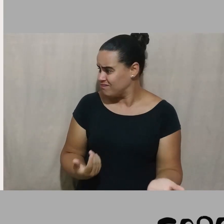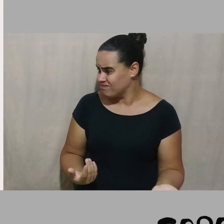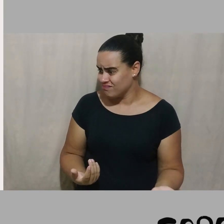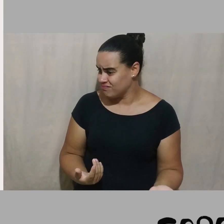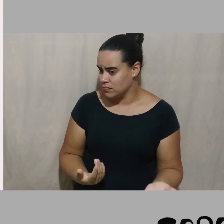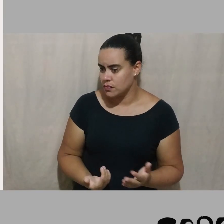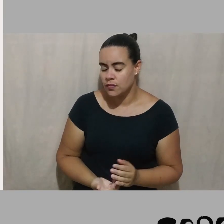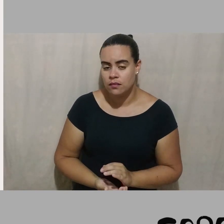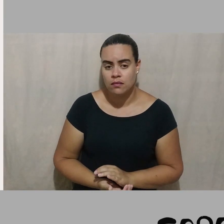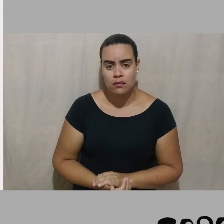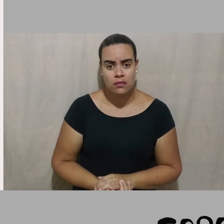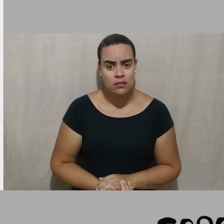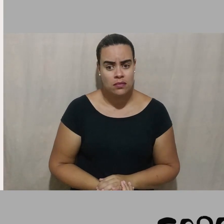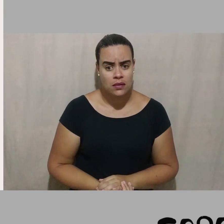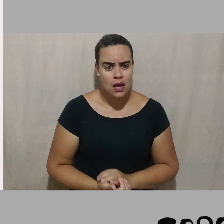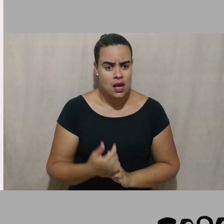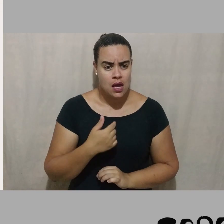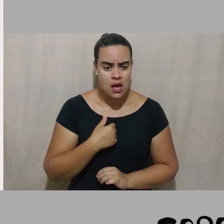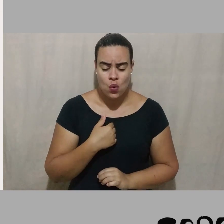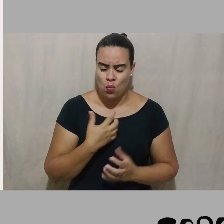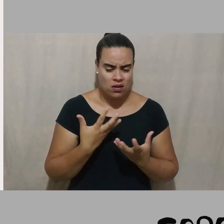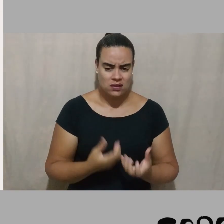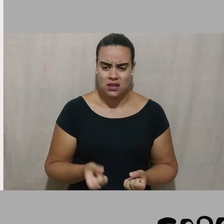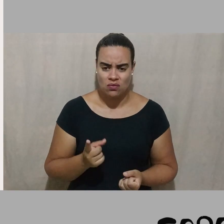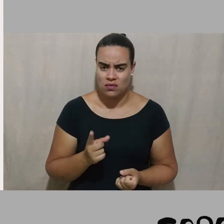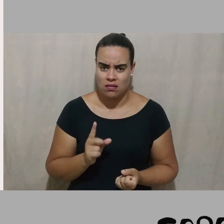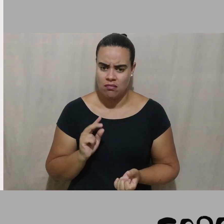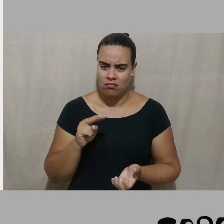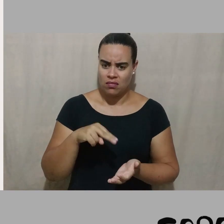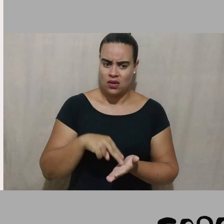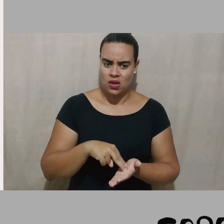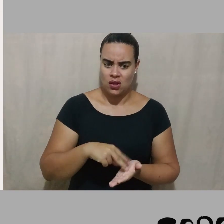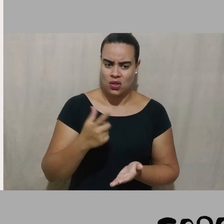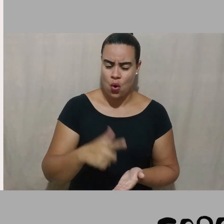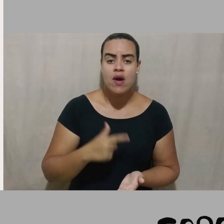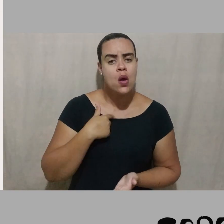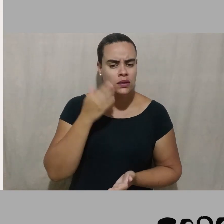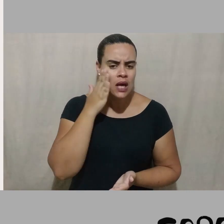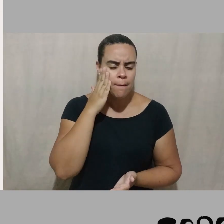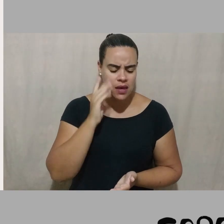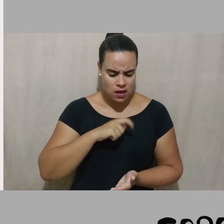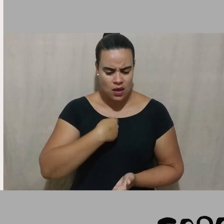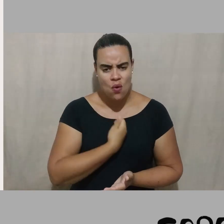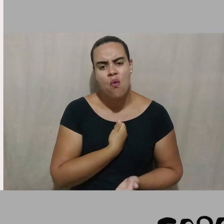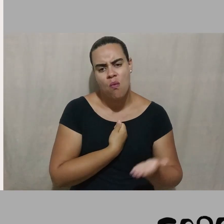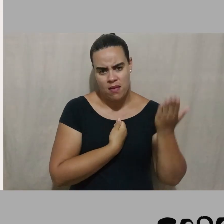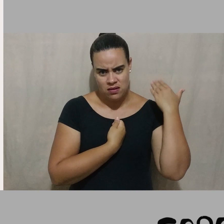Eu me recusava a ser ressuscitado na condição de recém-nascido, pois dentro de mim eu sabia quem eu ainda